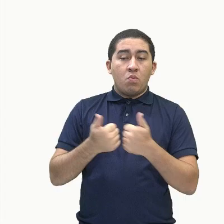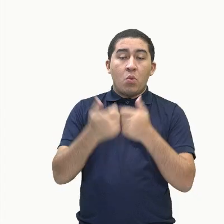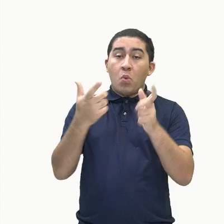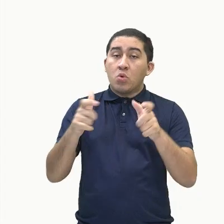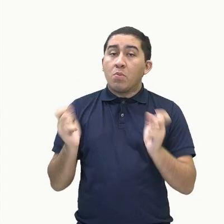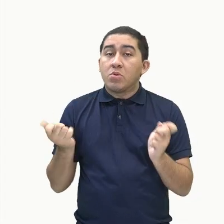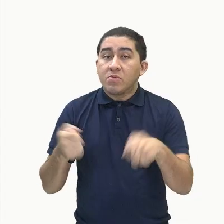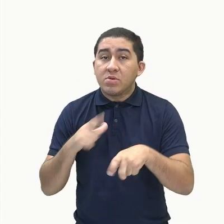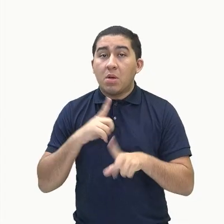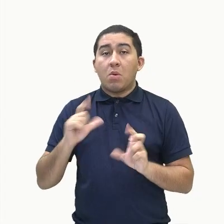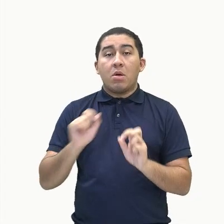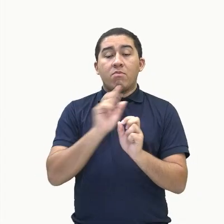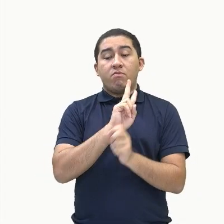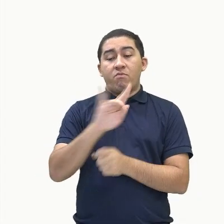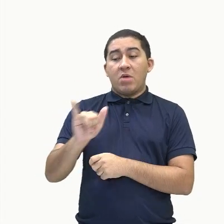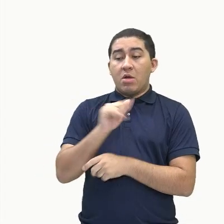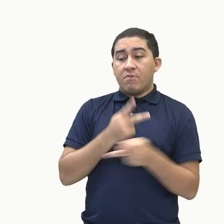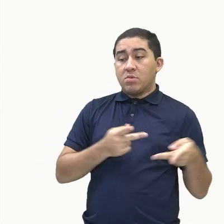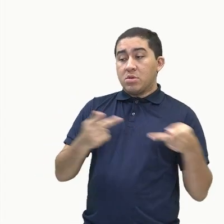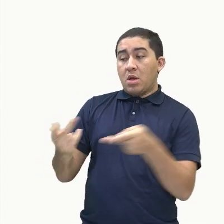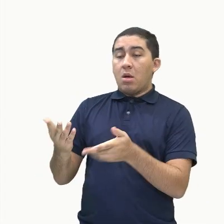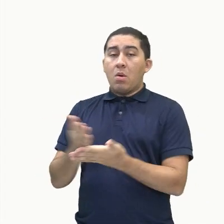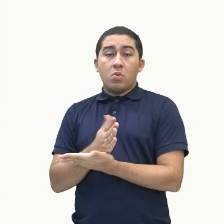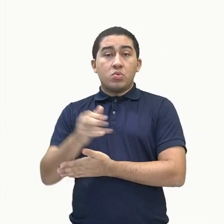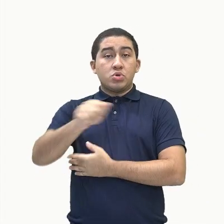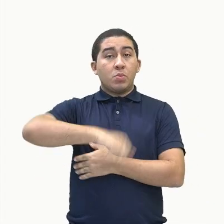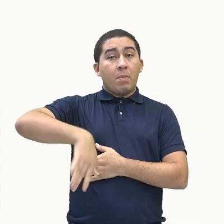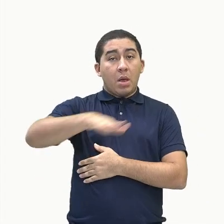que você vá em alguns